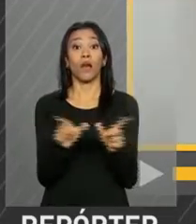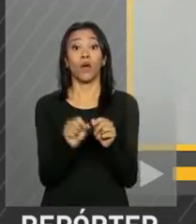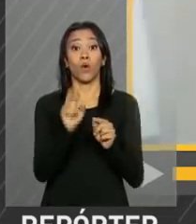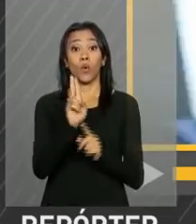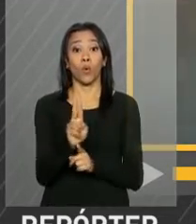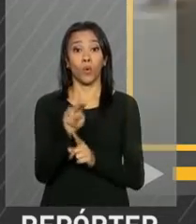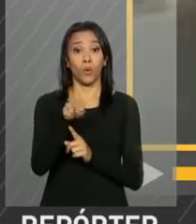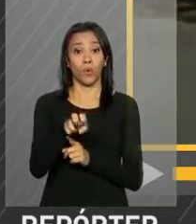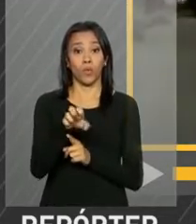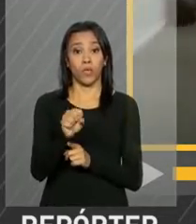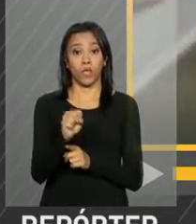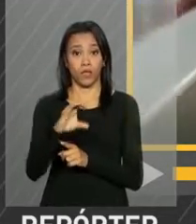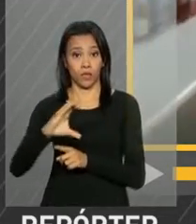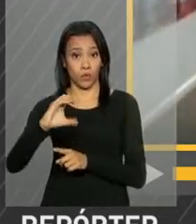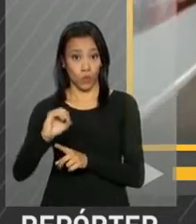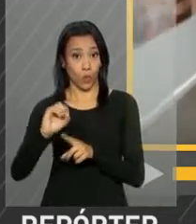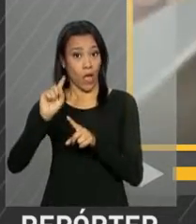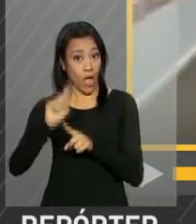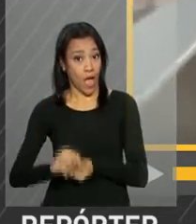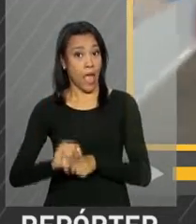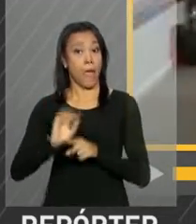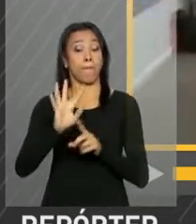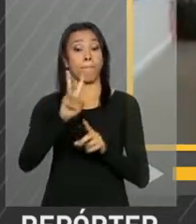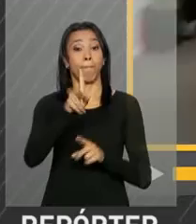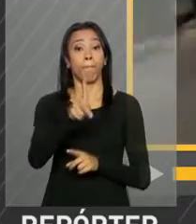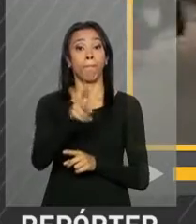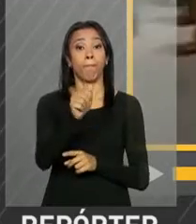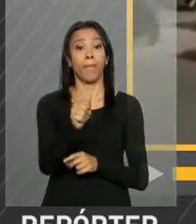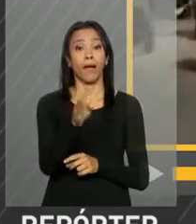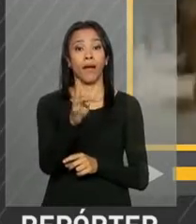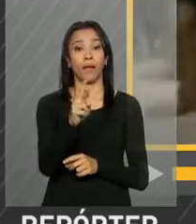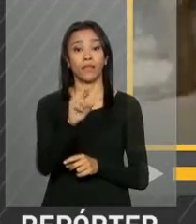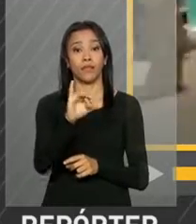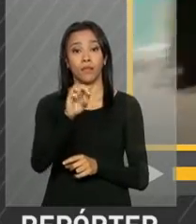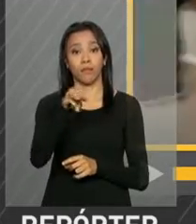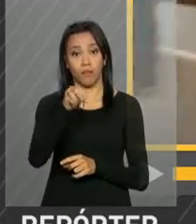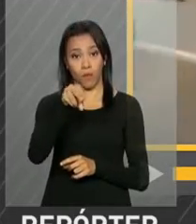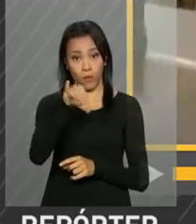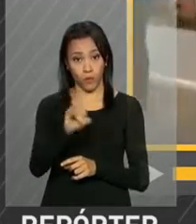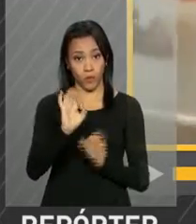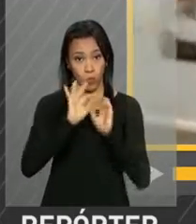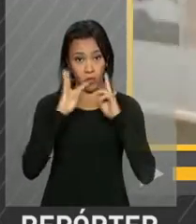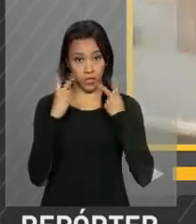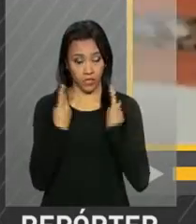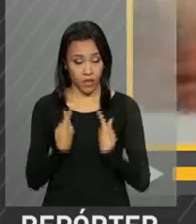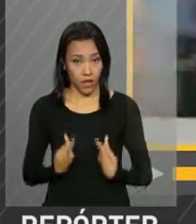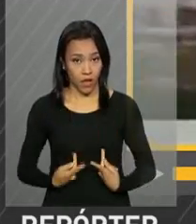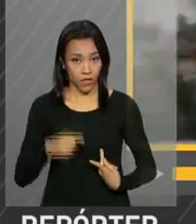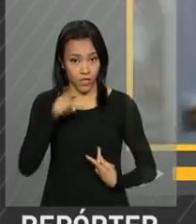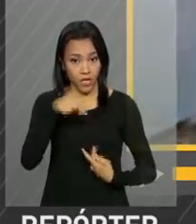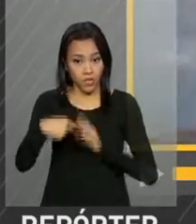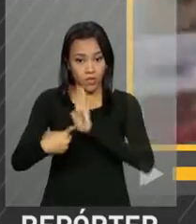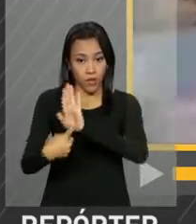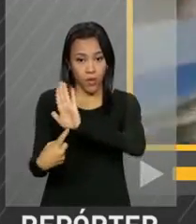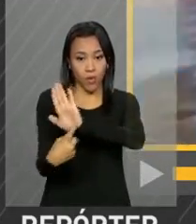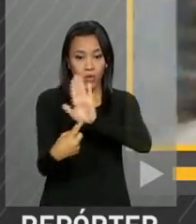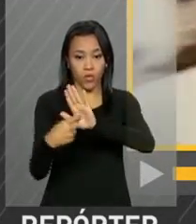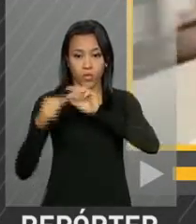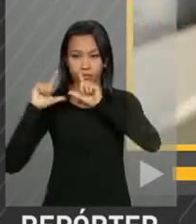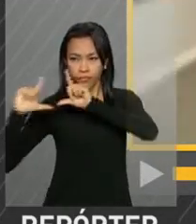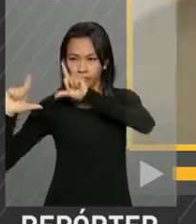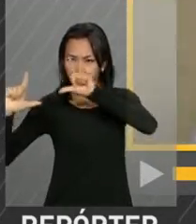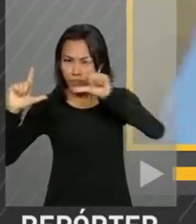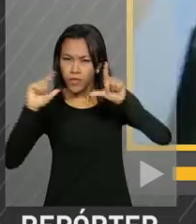patrimônios da humanidade. E além de visitar essa exposição, você também pode